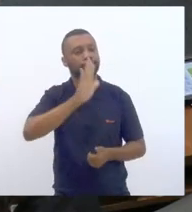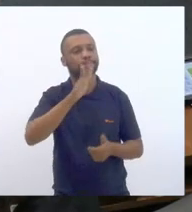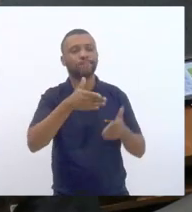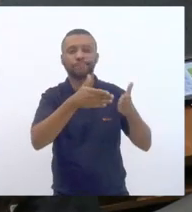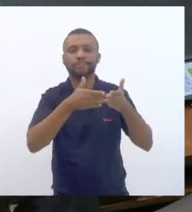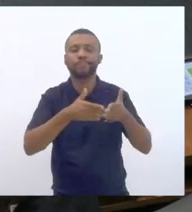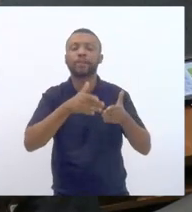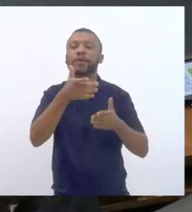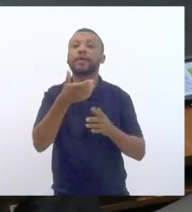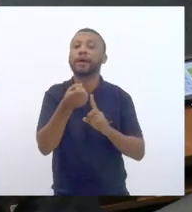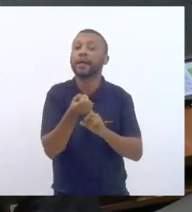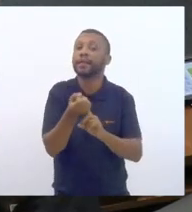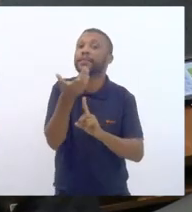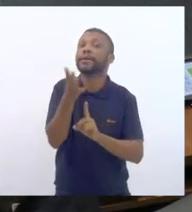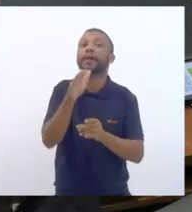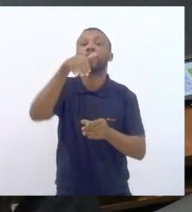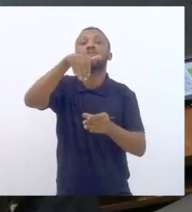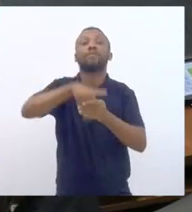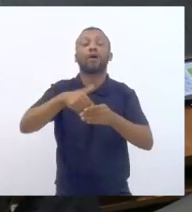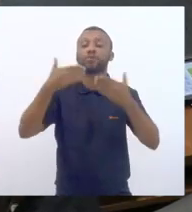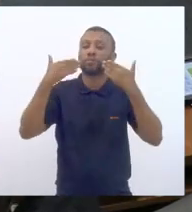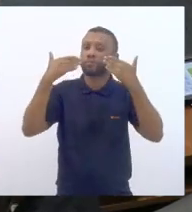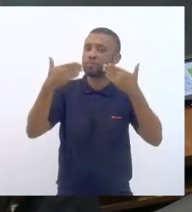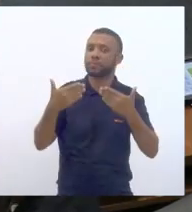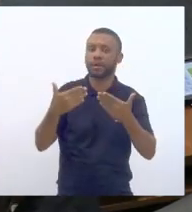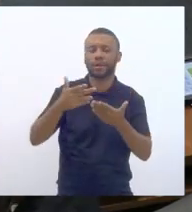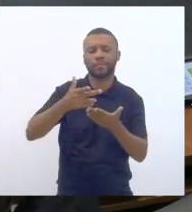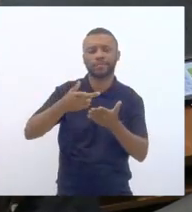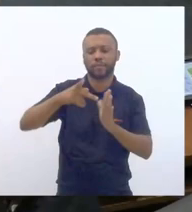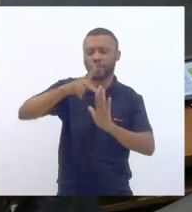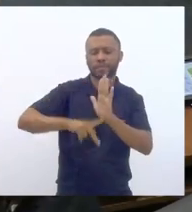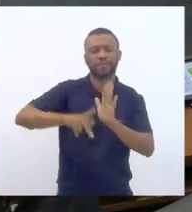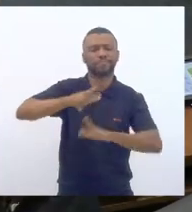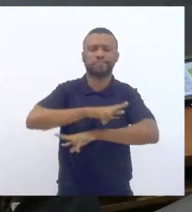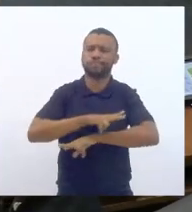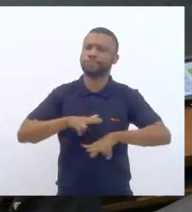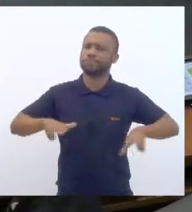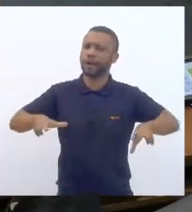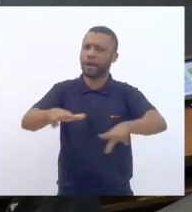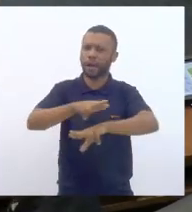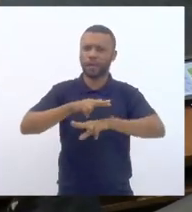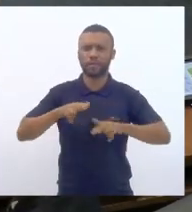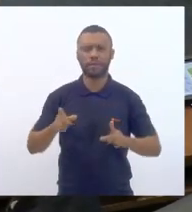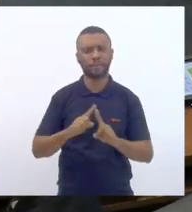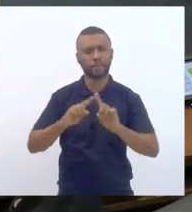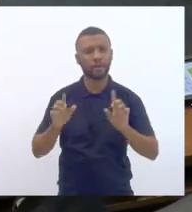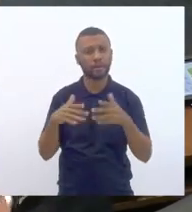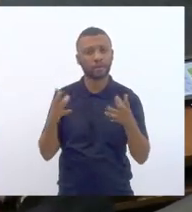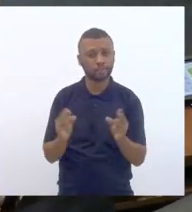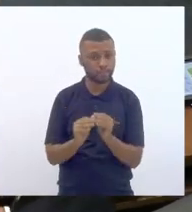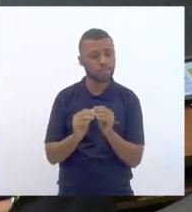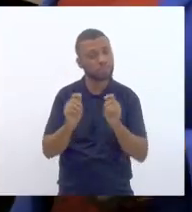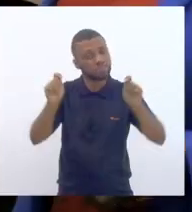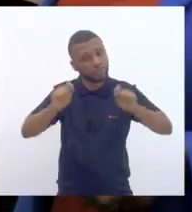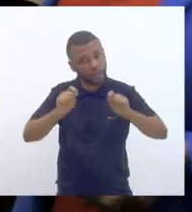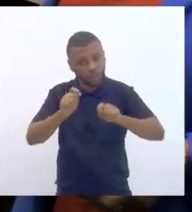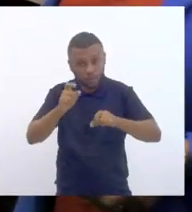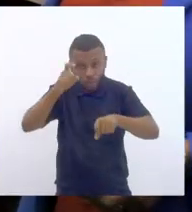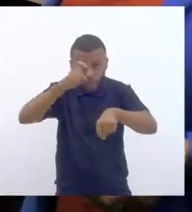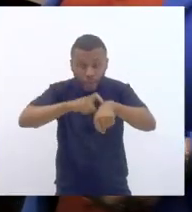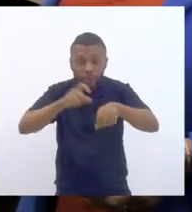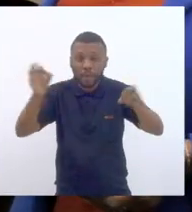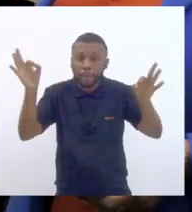fazer declaração de voto em diversos projetos. Então, poderemos fazer assim que o senhor